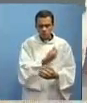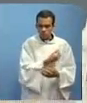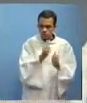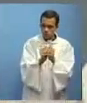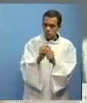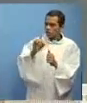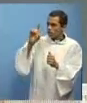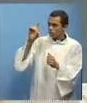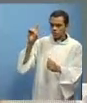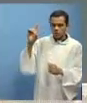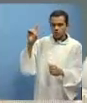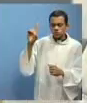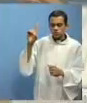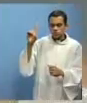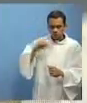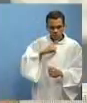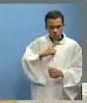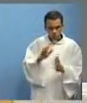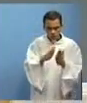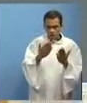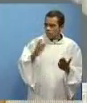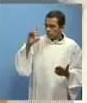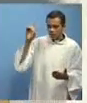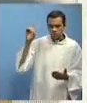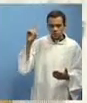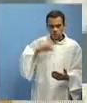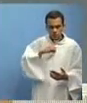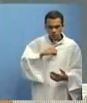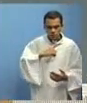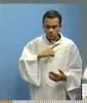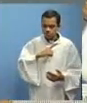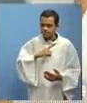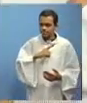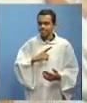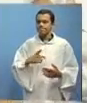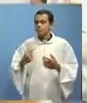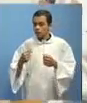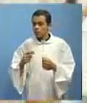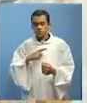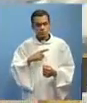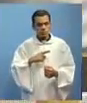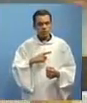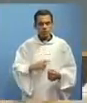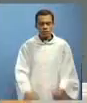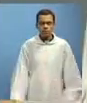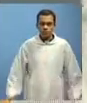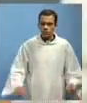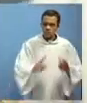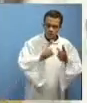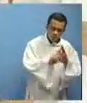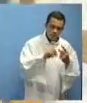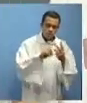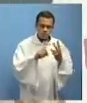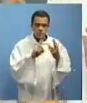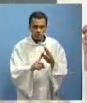não é uma igreja onde vive essa palavra em três coisas fundamentais do evangelho de hoje que a sagrada família ensina para que a